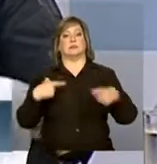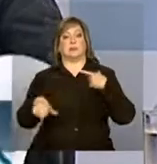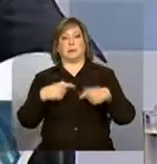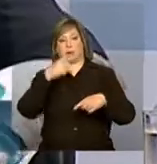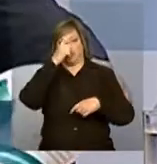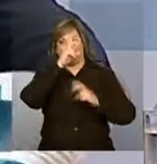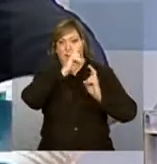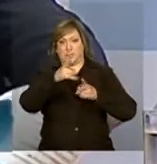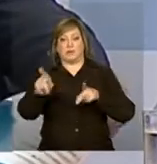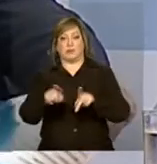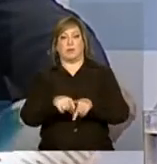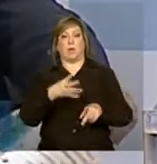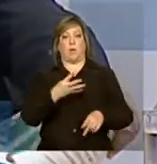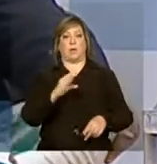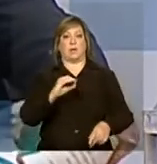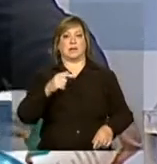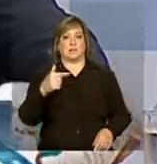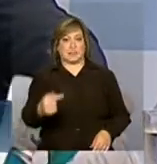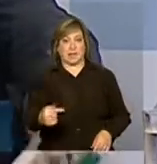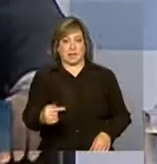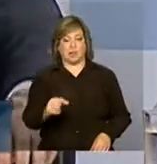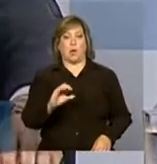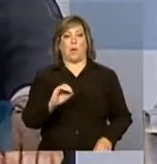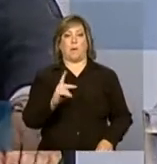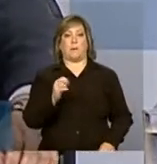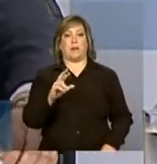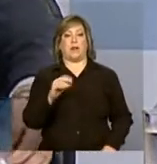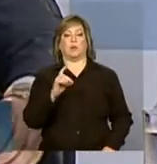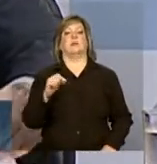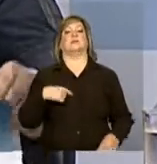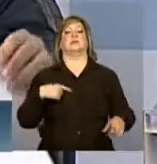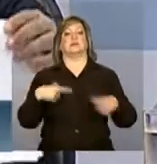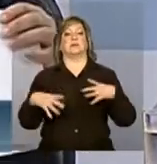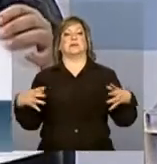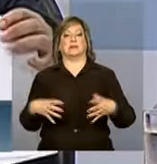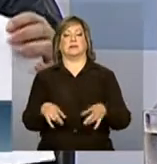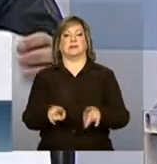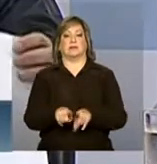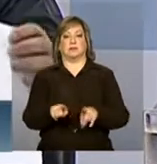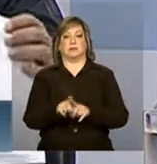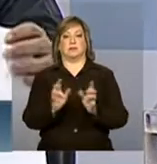nas 407 operadoras que atuam no setor